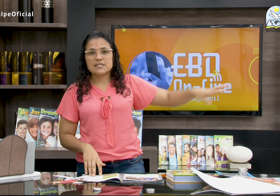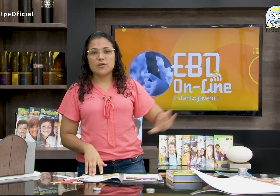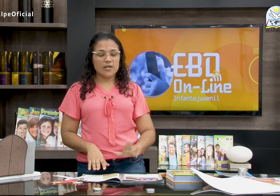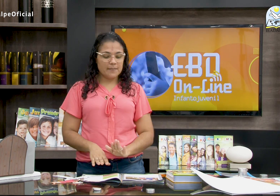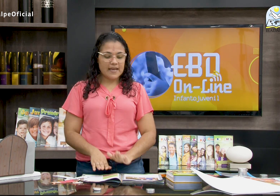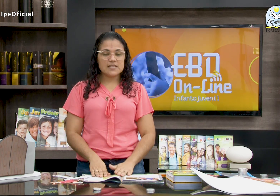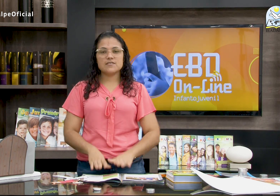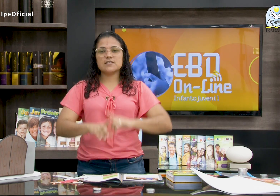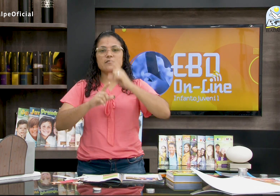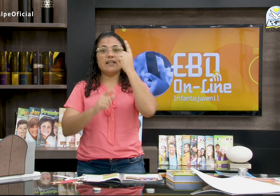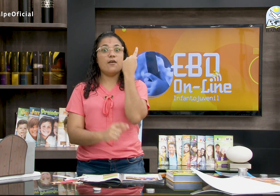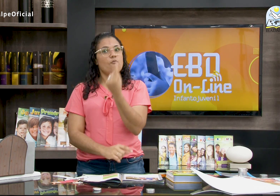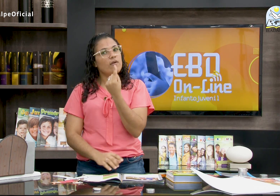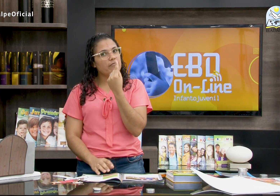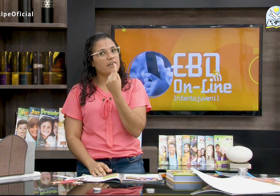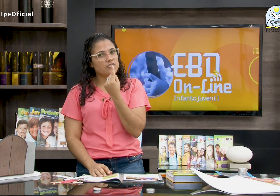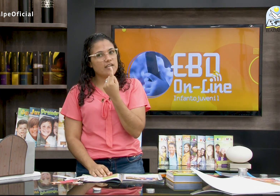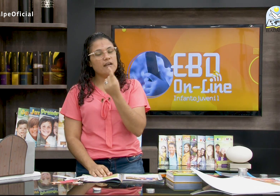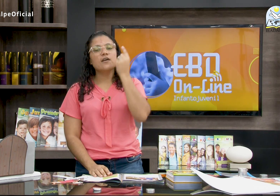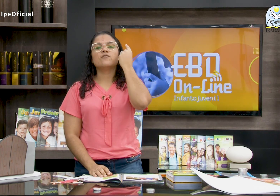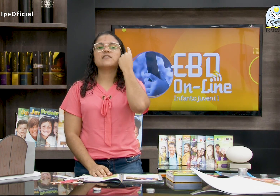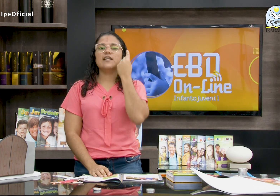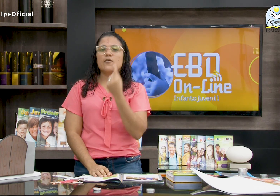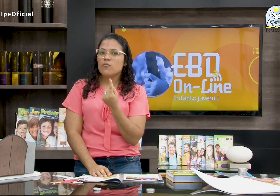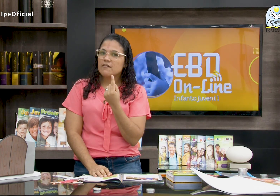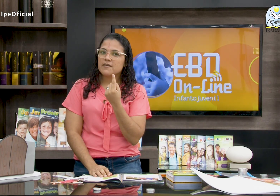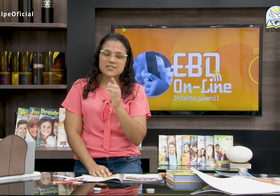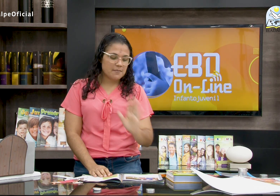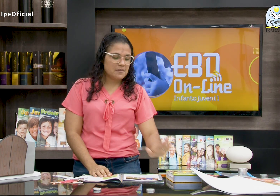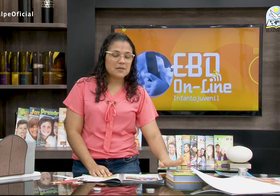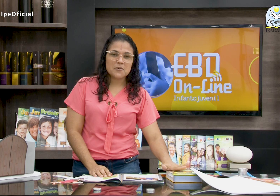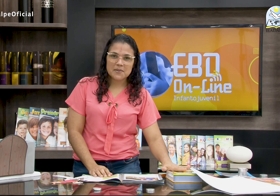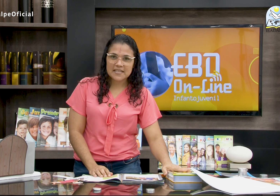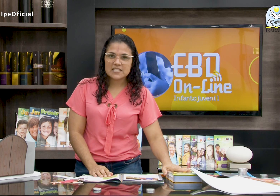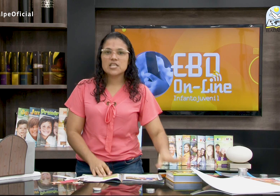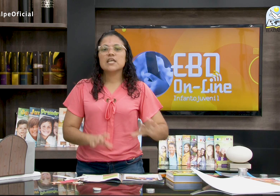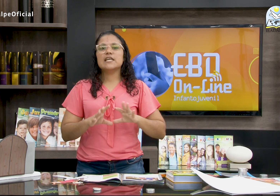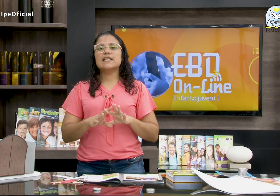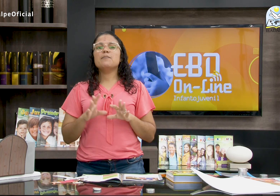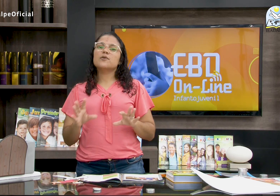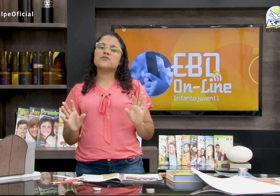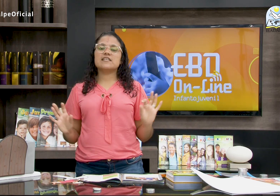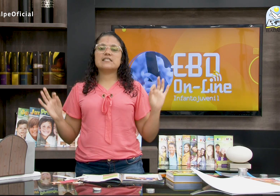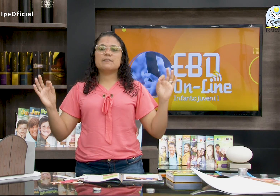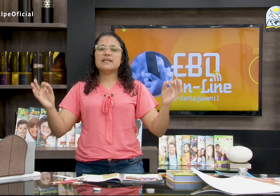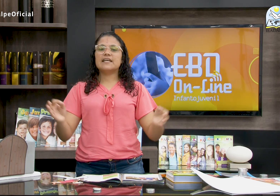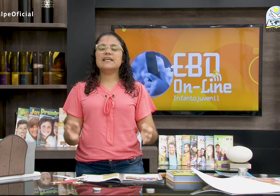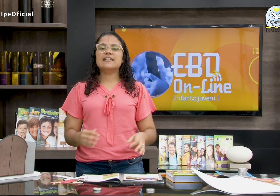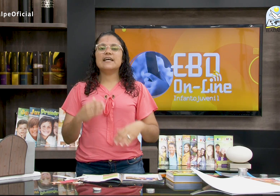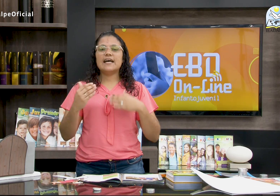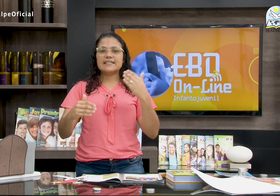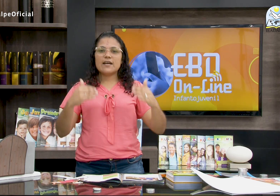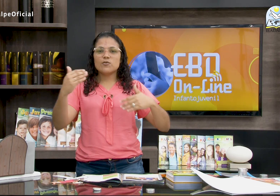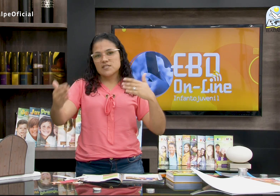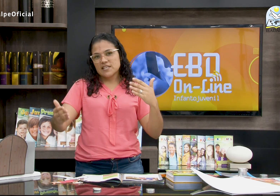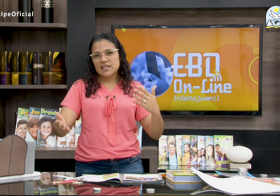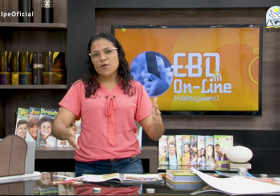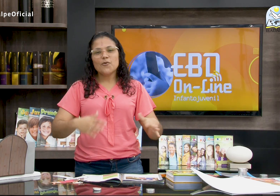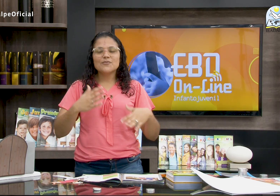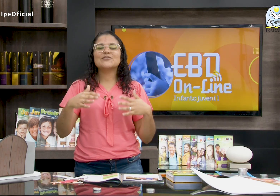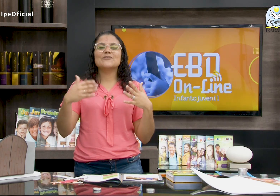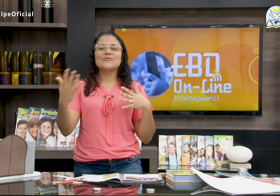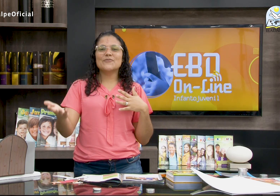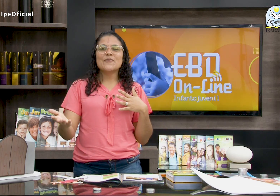exatamente disse. Agora, para isso, você só vai ler uma vez, tá? Você lê uma vez na Bíblia com eles e depois faz essa brincadeirinha até